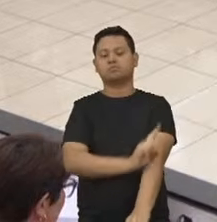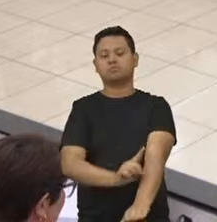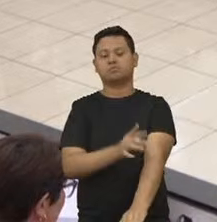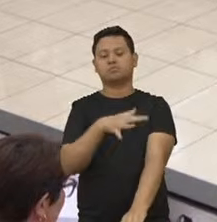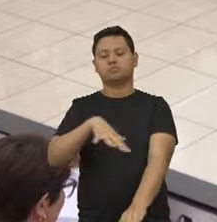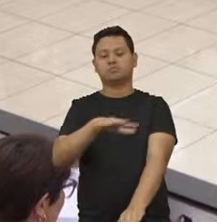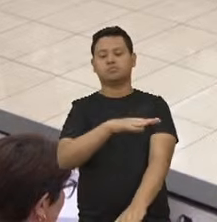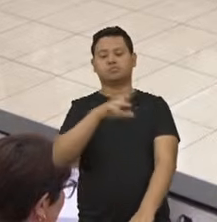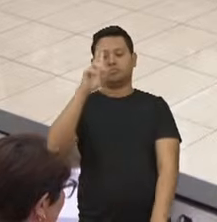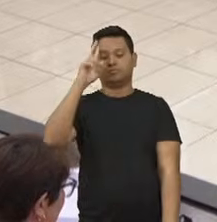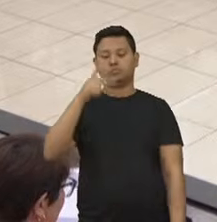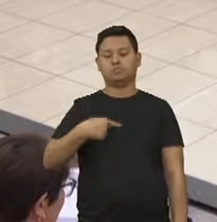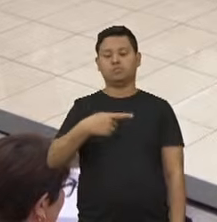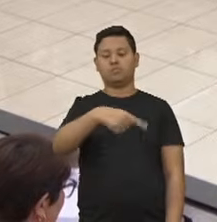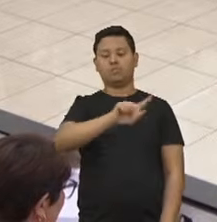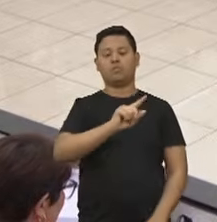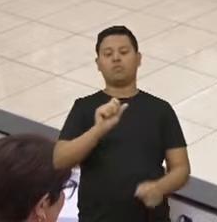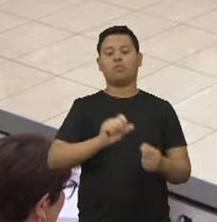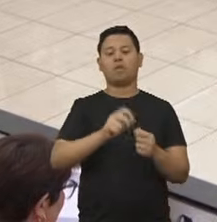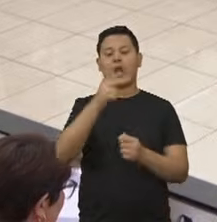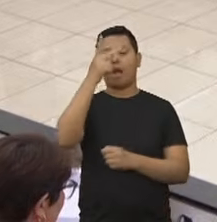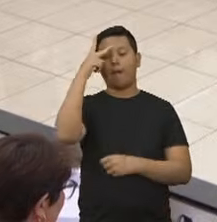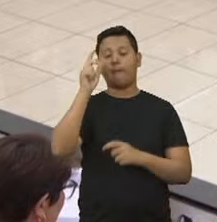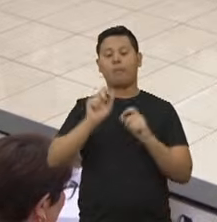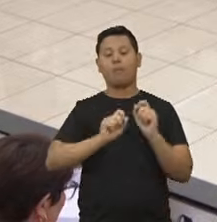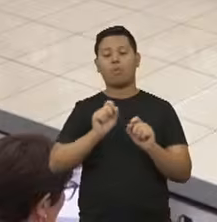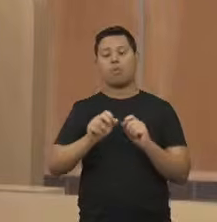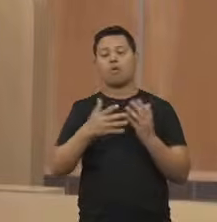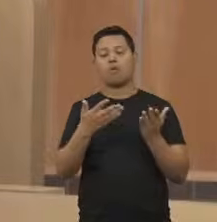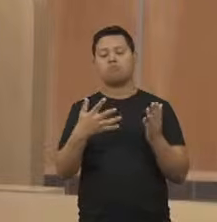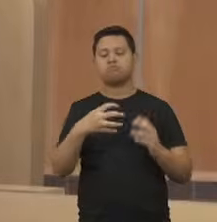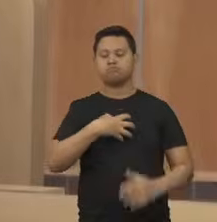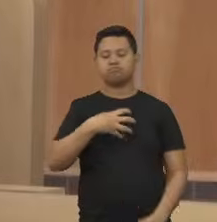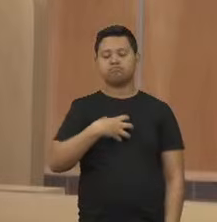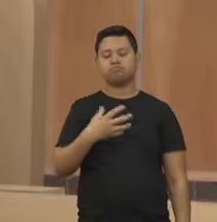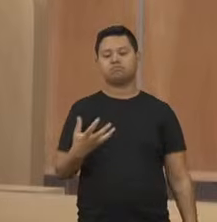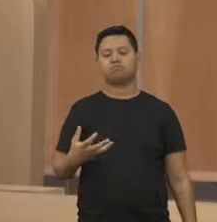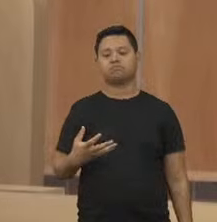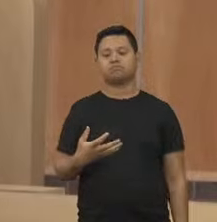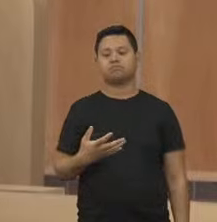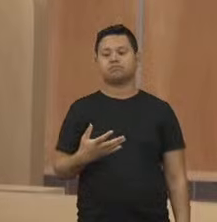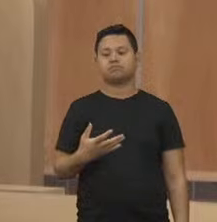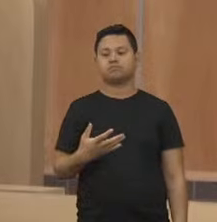dignidade, é fazer com que as pessoas se sintam